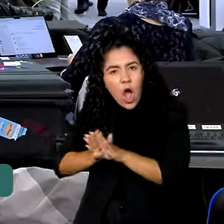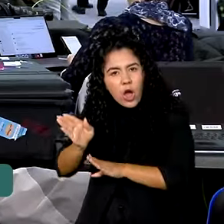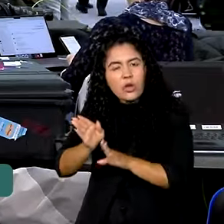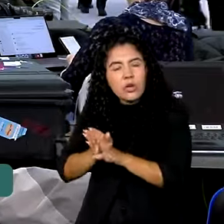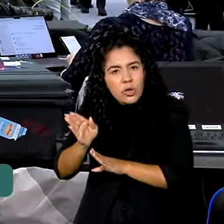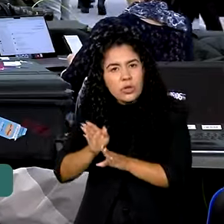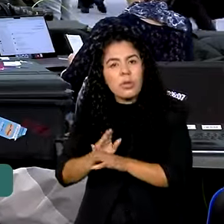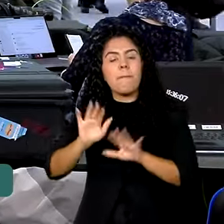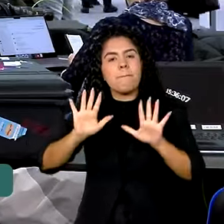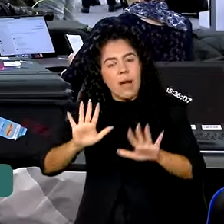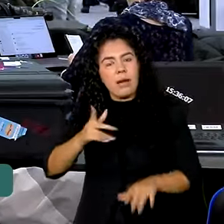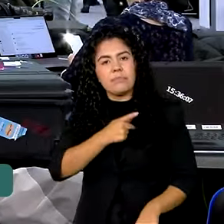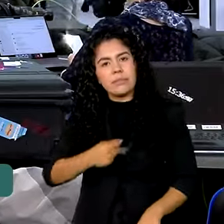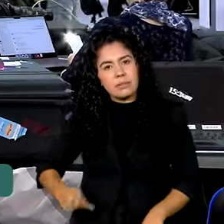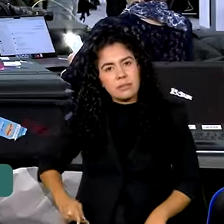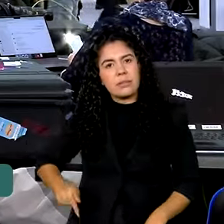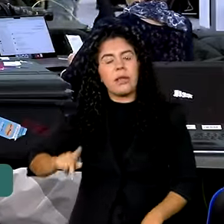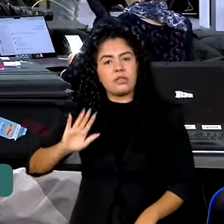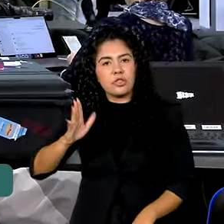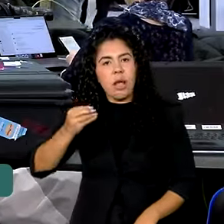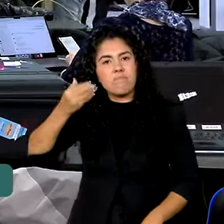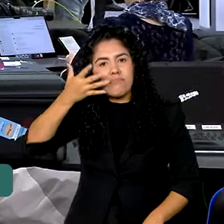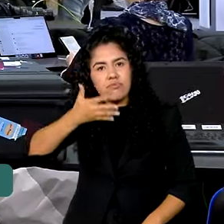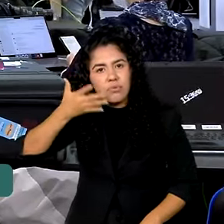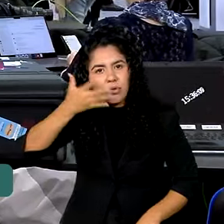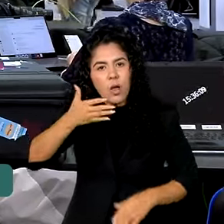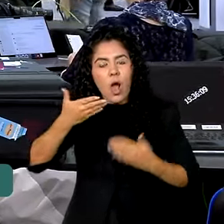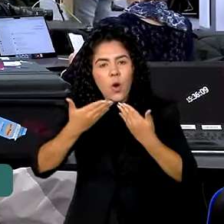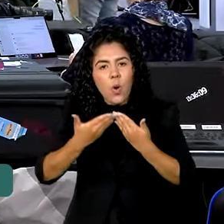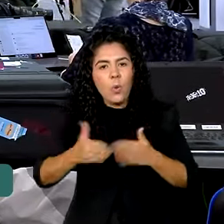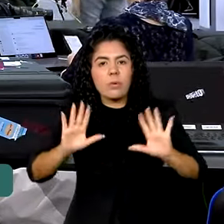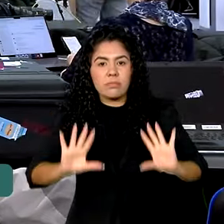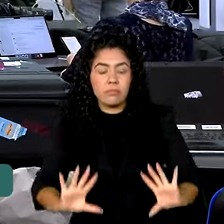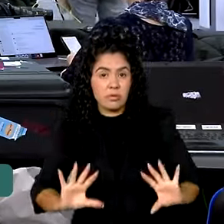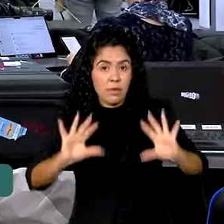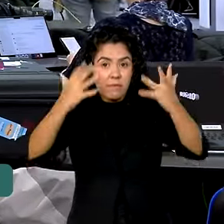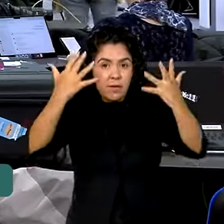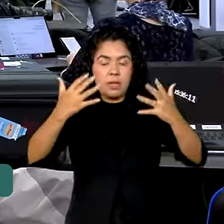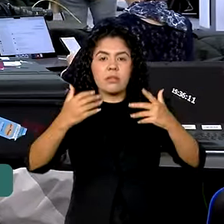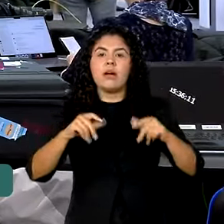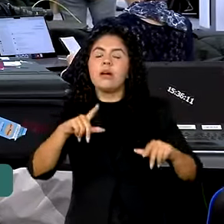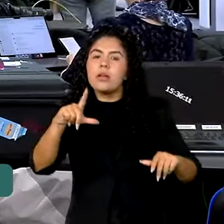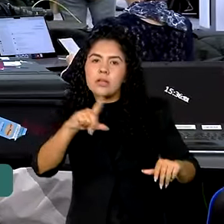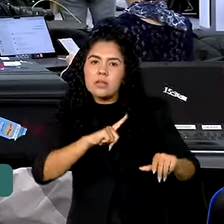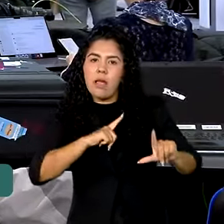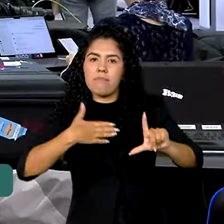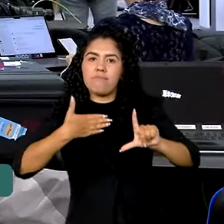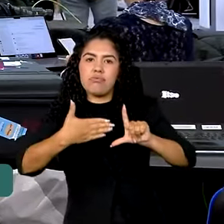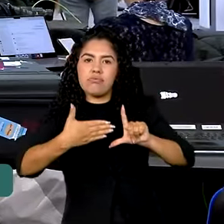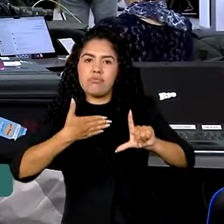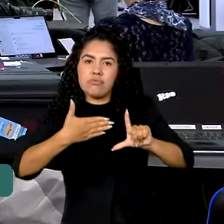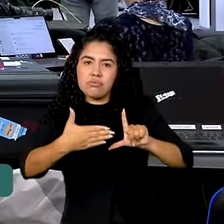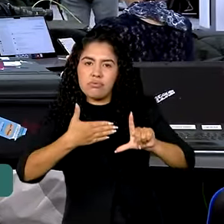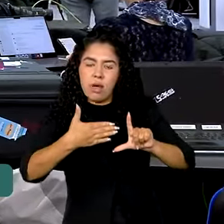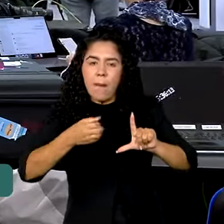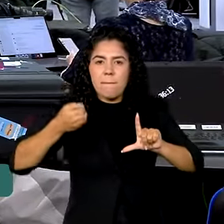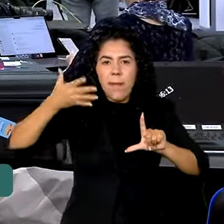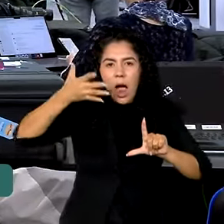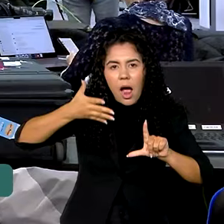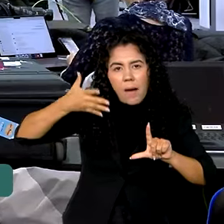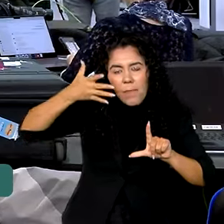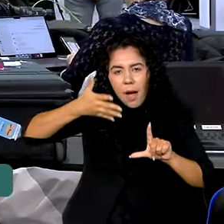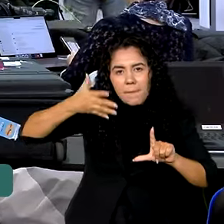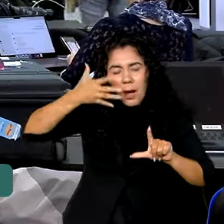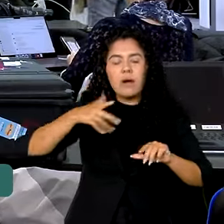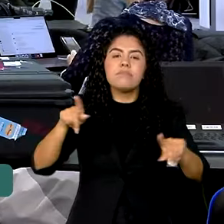presidente discursou na abertura da sessão plenária do BRICS. A fala foi transmitida por videoconferência. Lula convidou